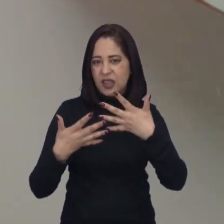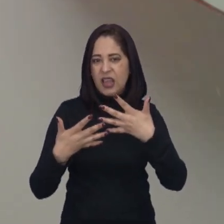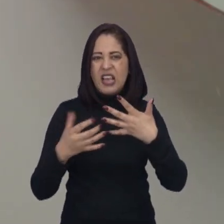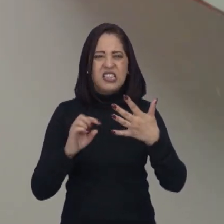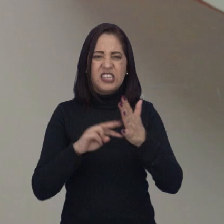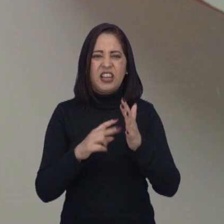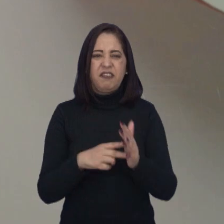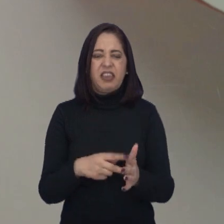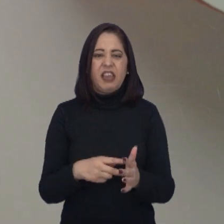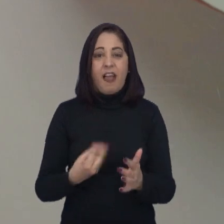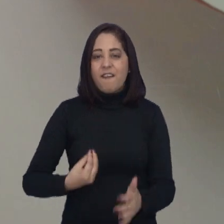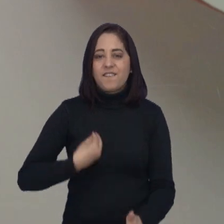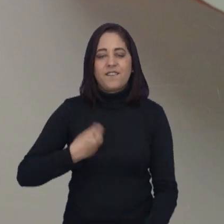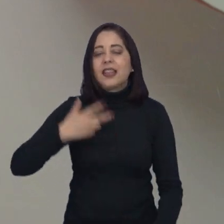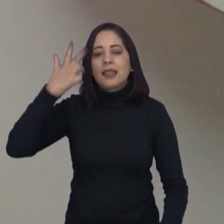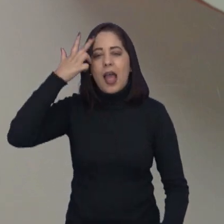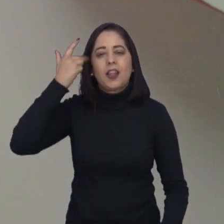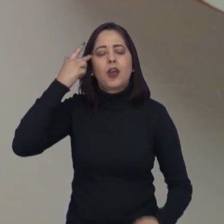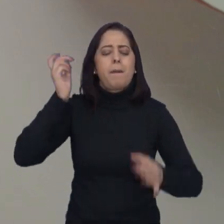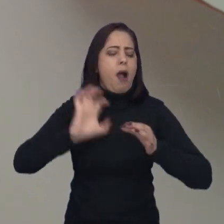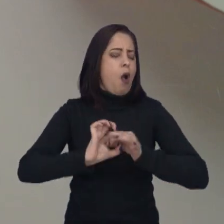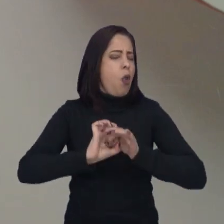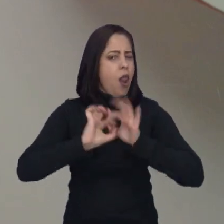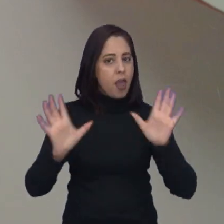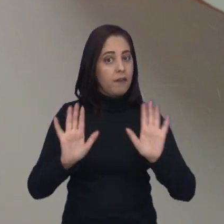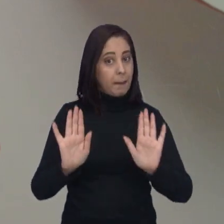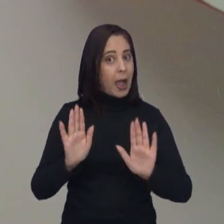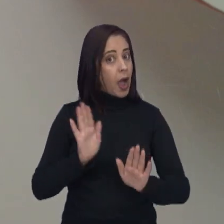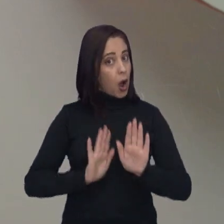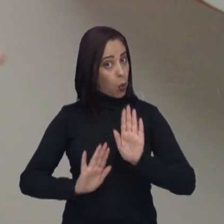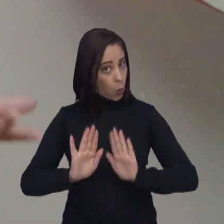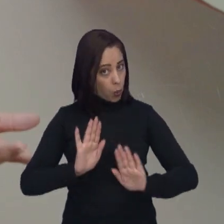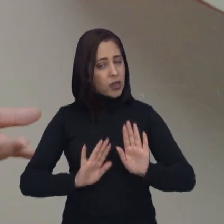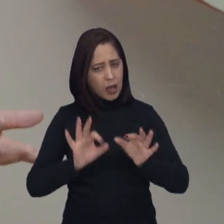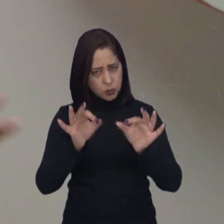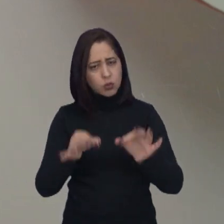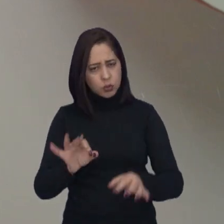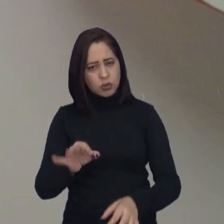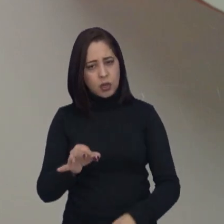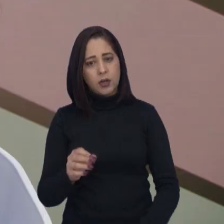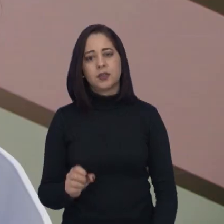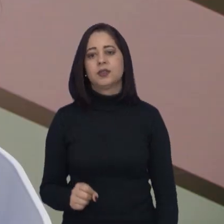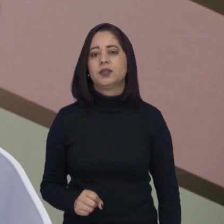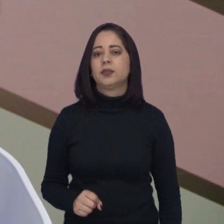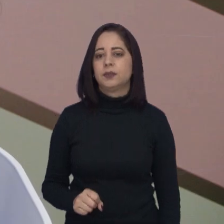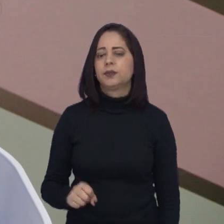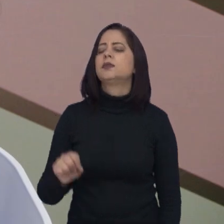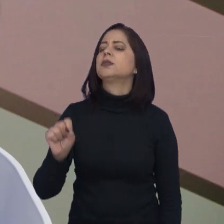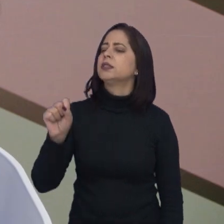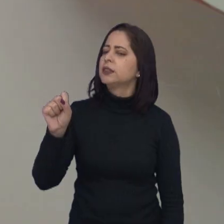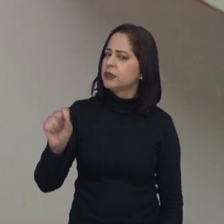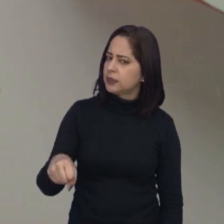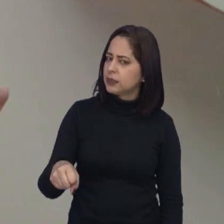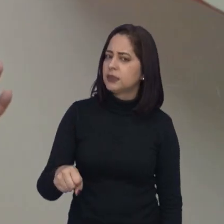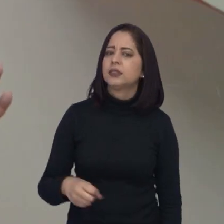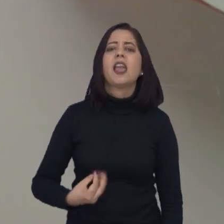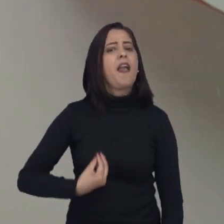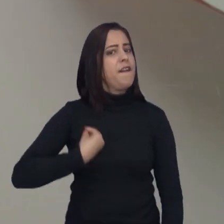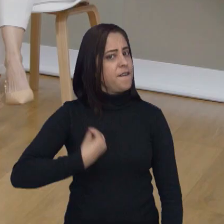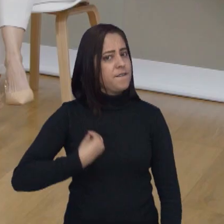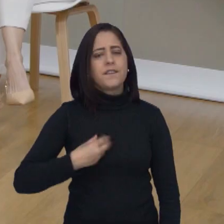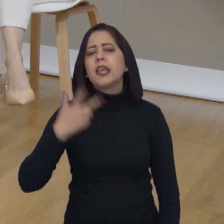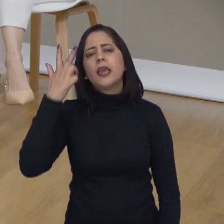ter uma vida normal. Vida normal com todos os cuidados que a doença exige, né? Exato. Mas vida normal, vida que segue.